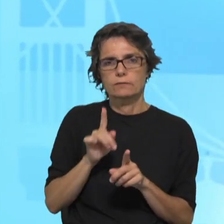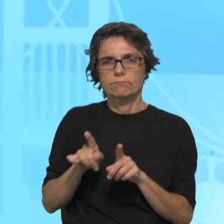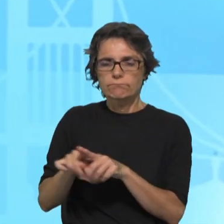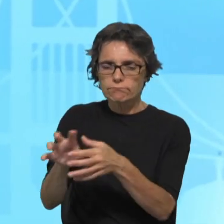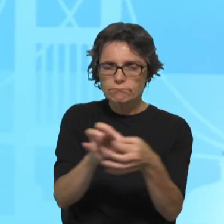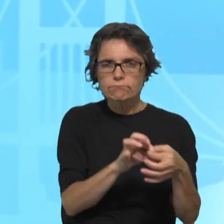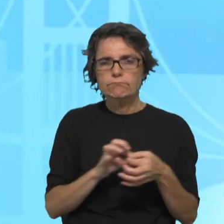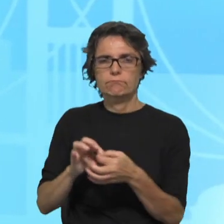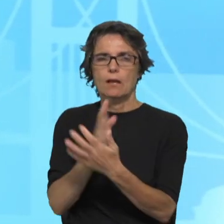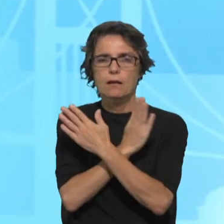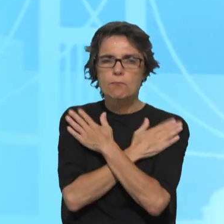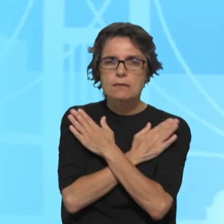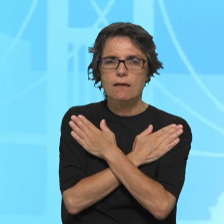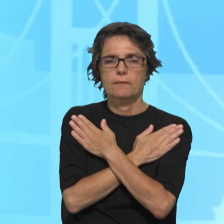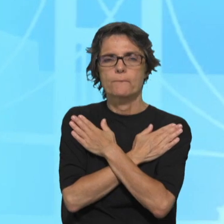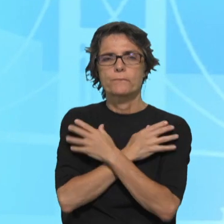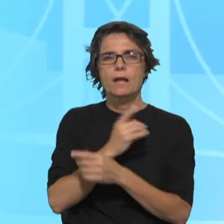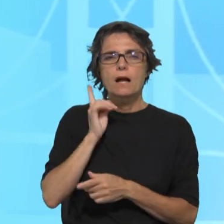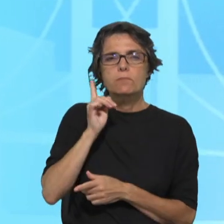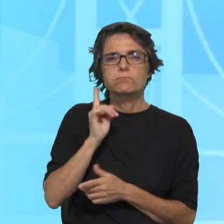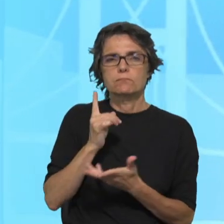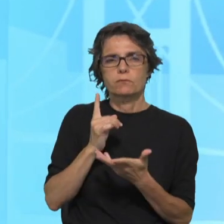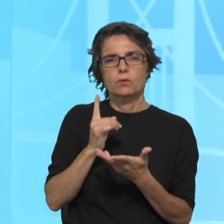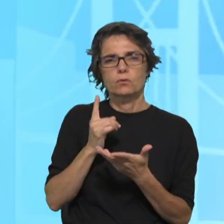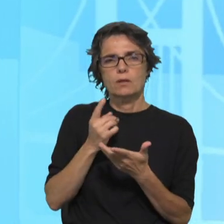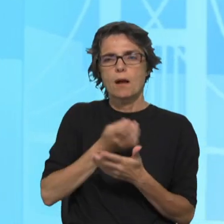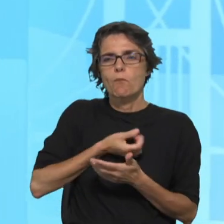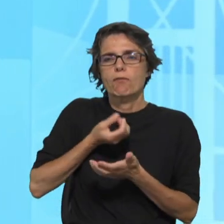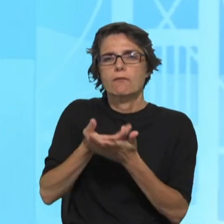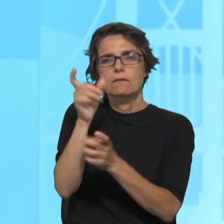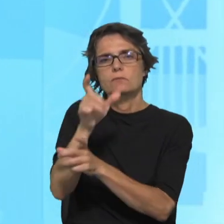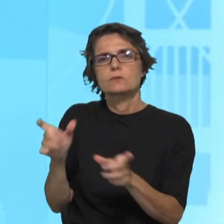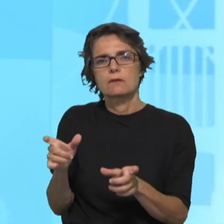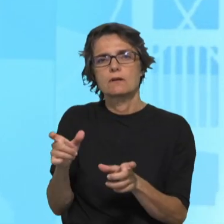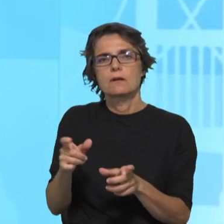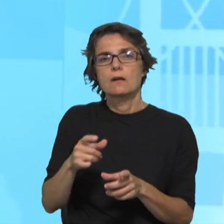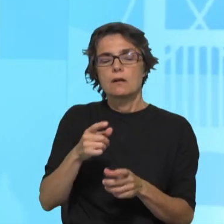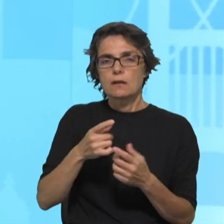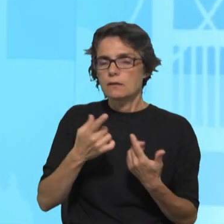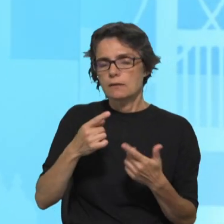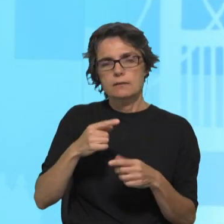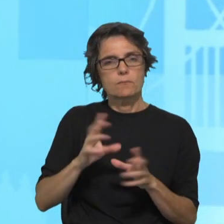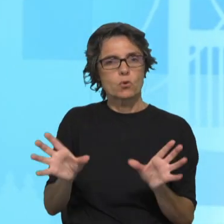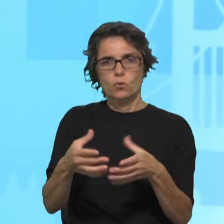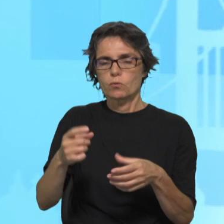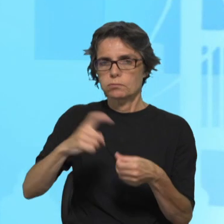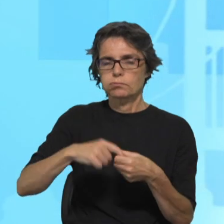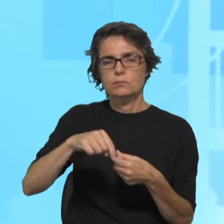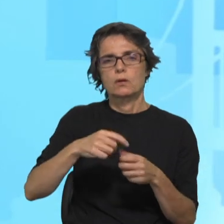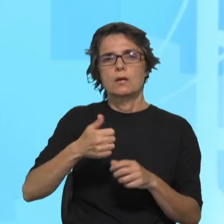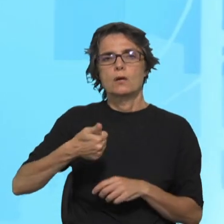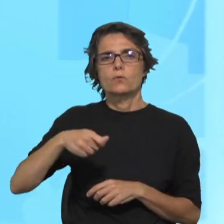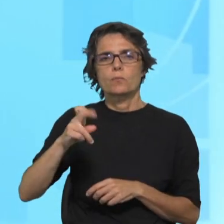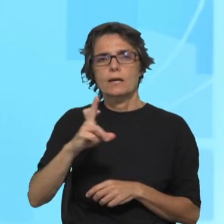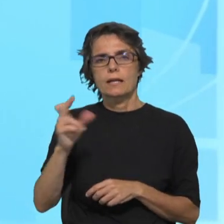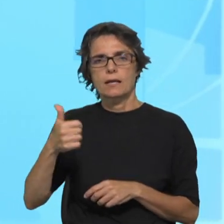da amizade, do amor ao próximo, durante estes 15 anos no grupo dos Jovens Sem Fronteiras, do Barreiro, de onde eu sou. E